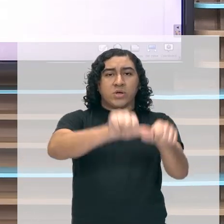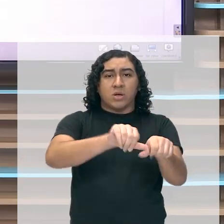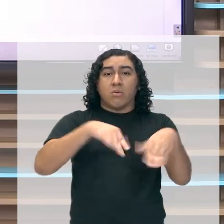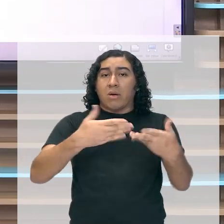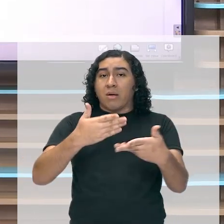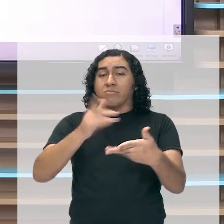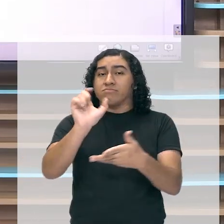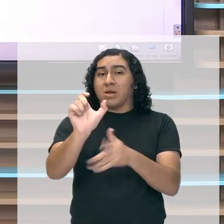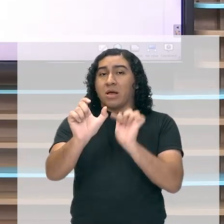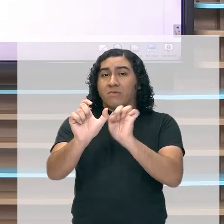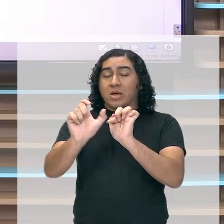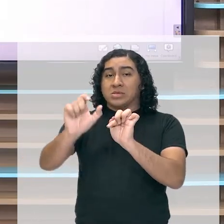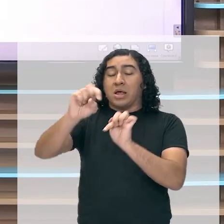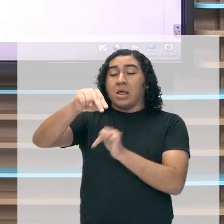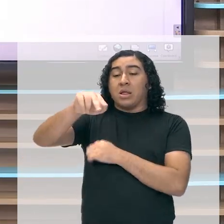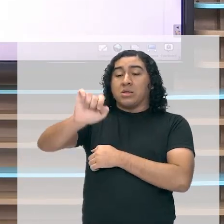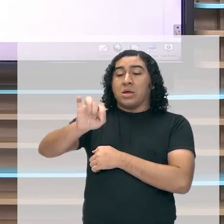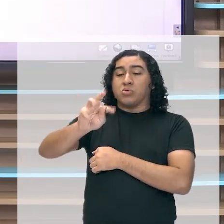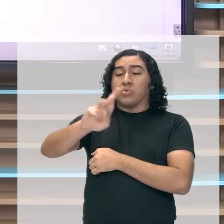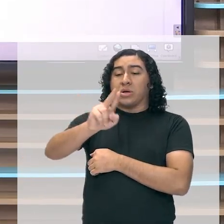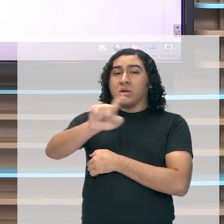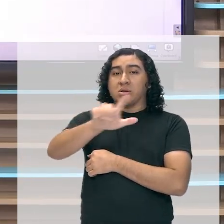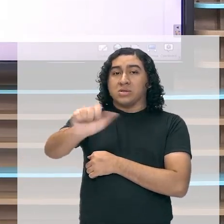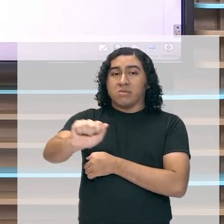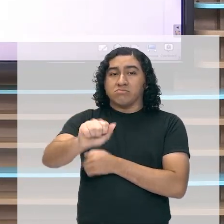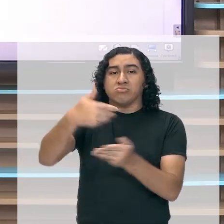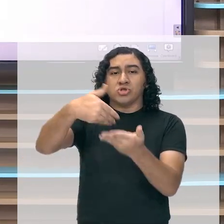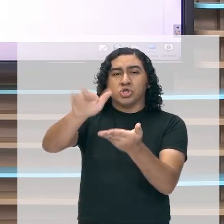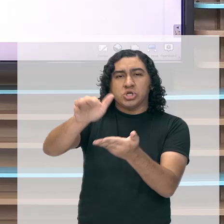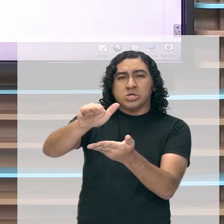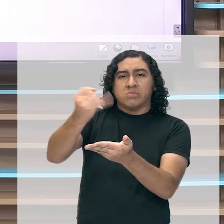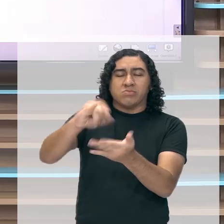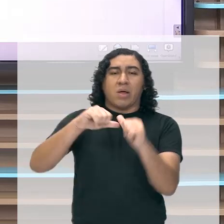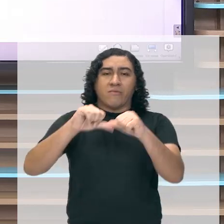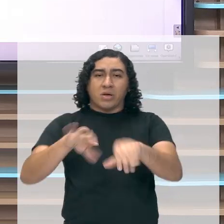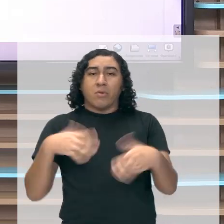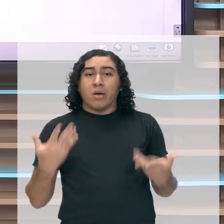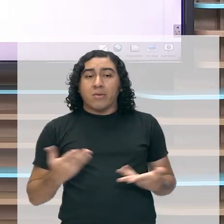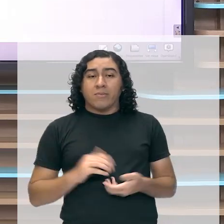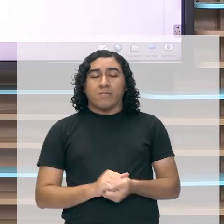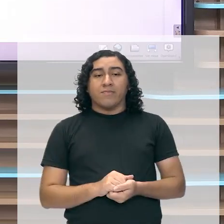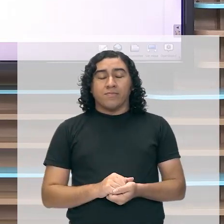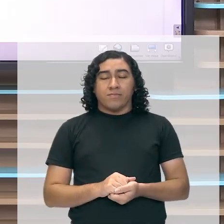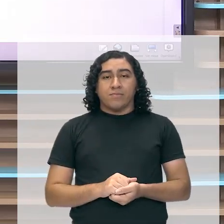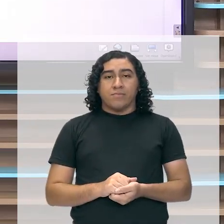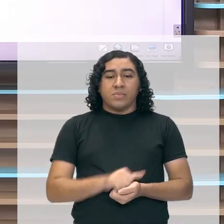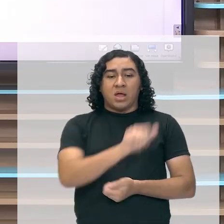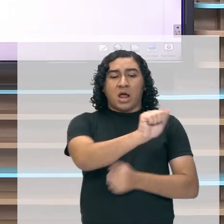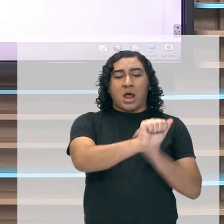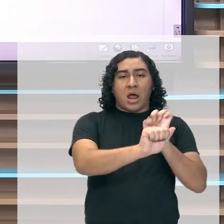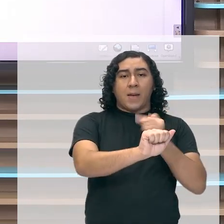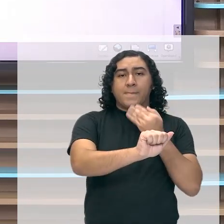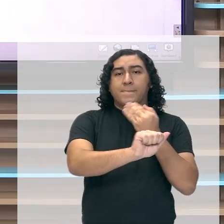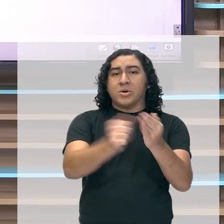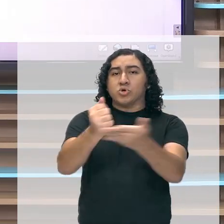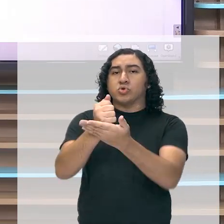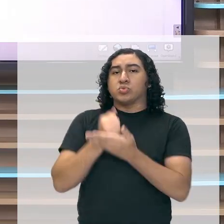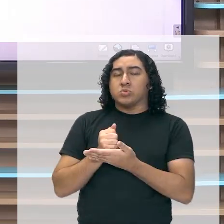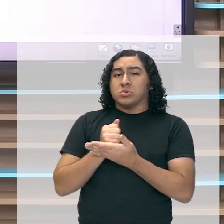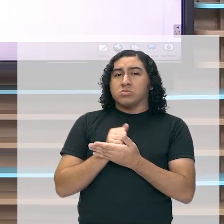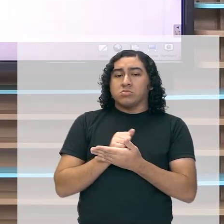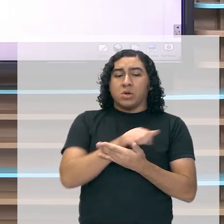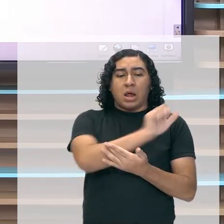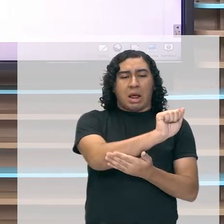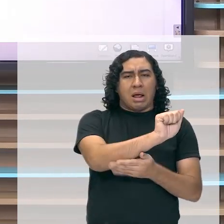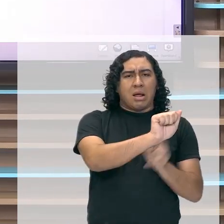A palavra natureza. Retira aqui a palavra natureza para você ver o que acontece. A pede ajuda. Quem pede ajuda? Perceba